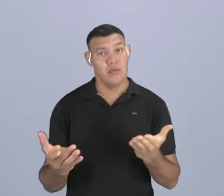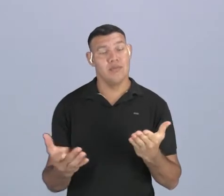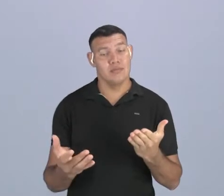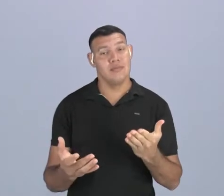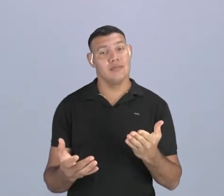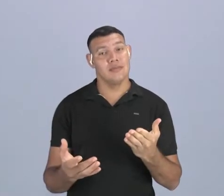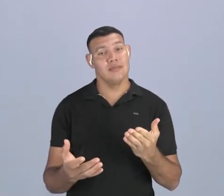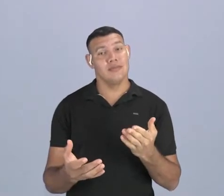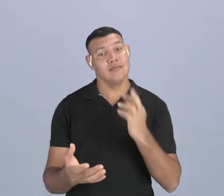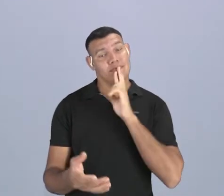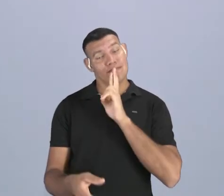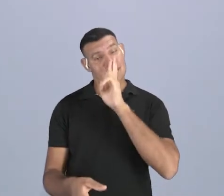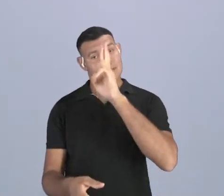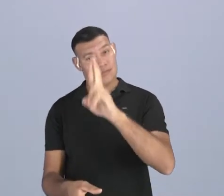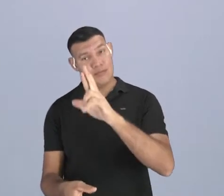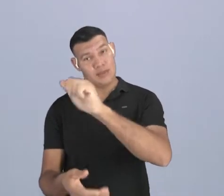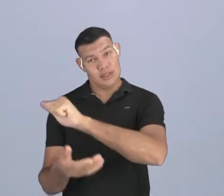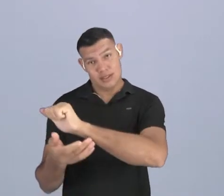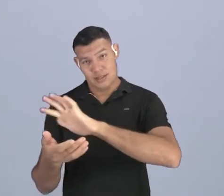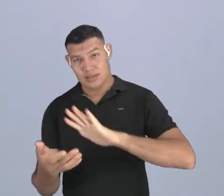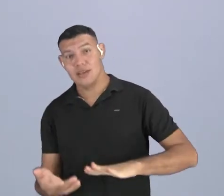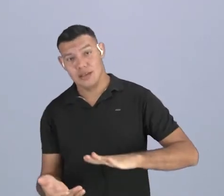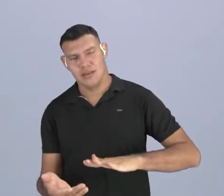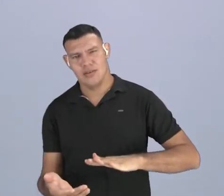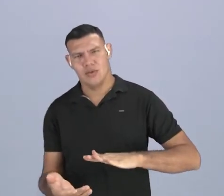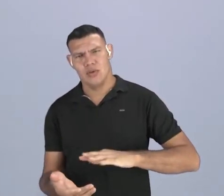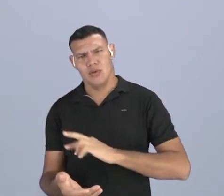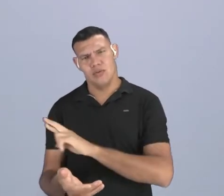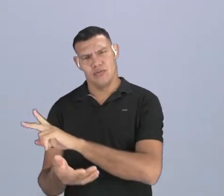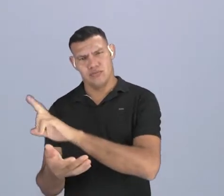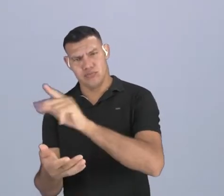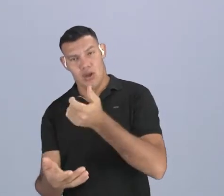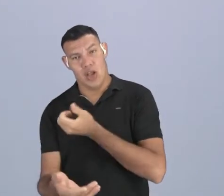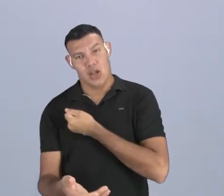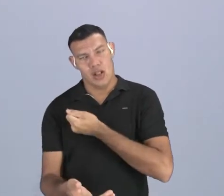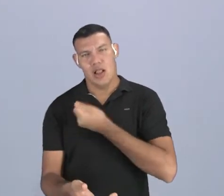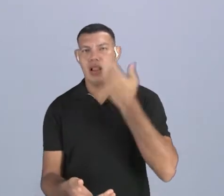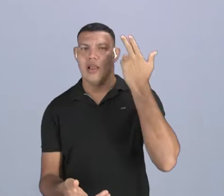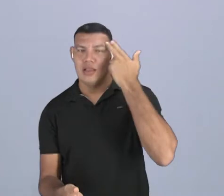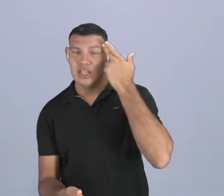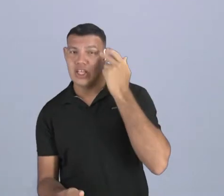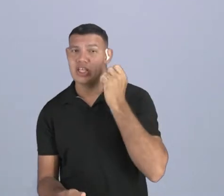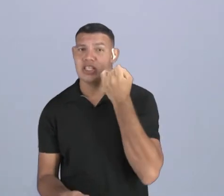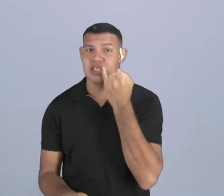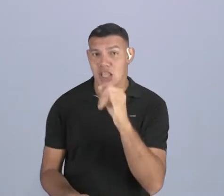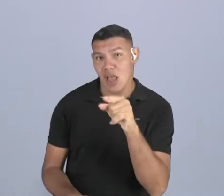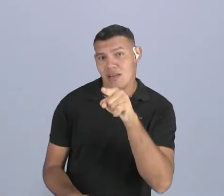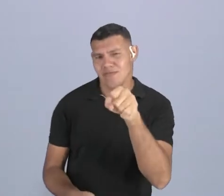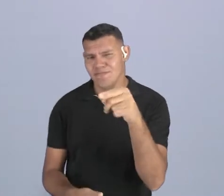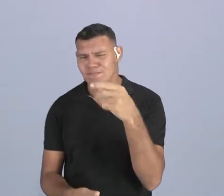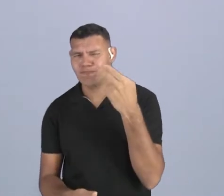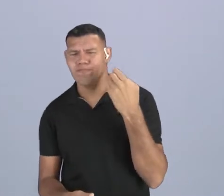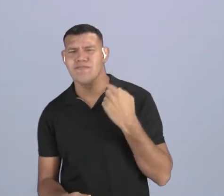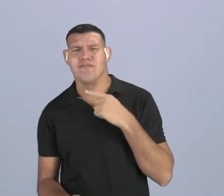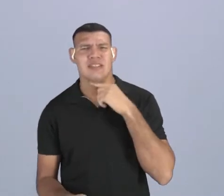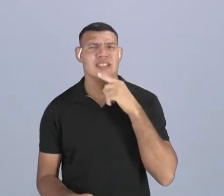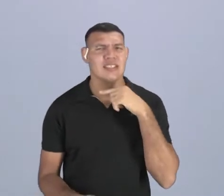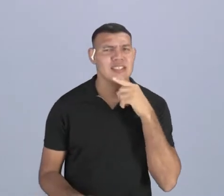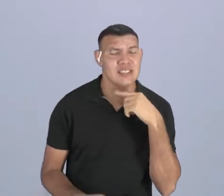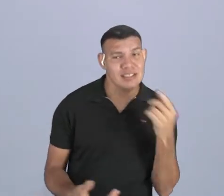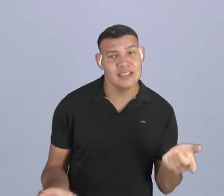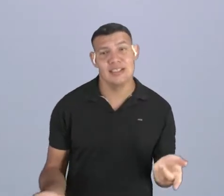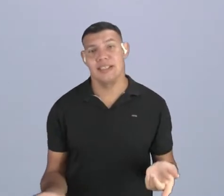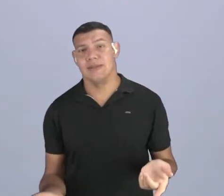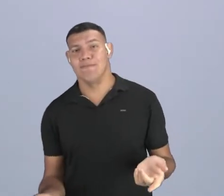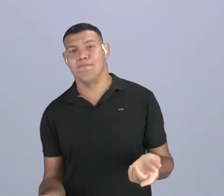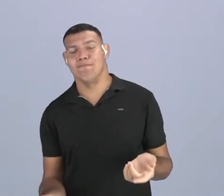exercícios envolvendo múltiplos de um número natural. Então, se você tem dificuldade ainda nesse conteúdo, ainda